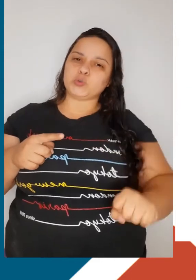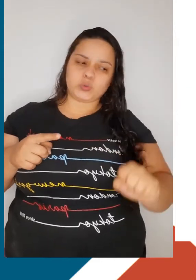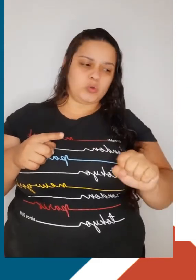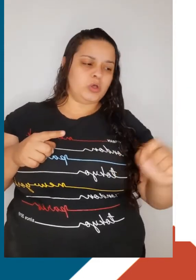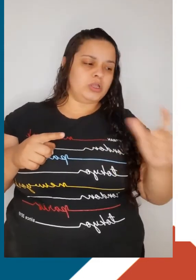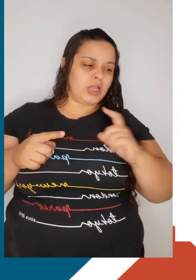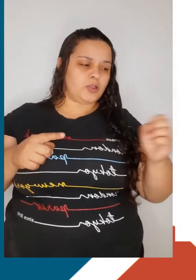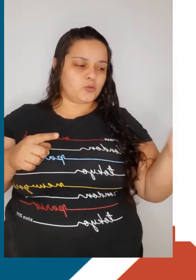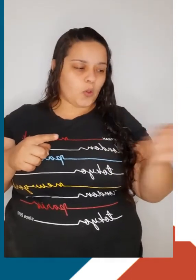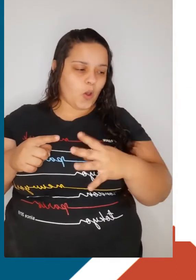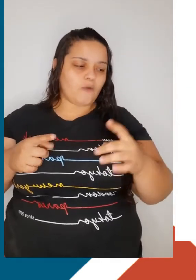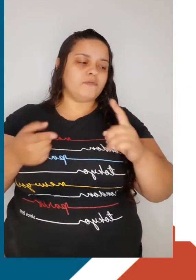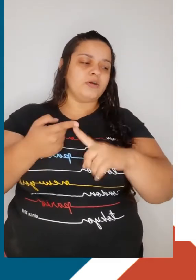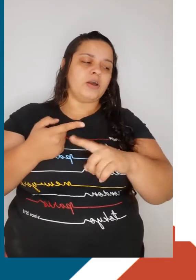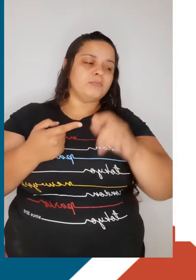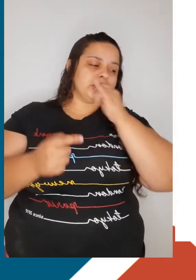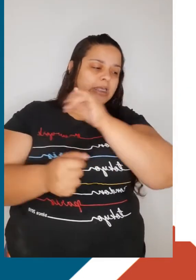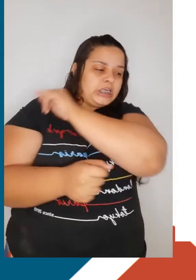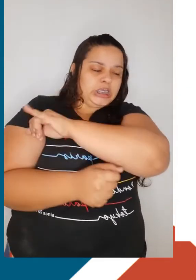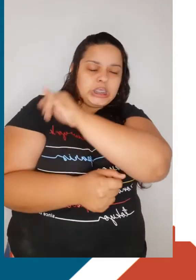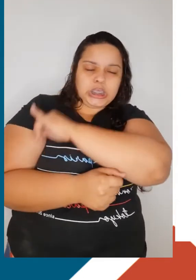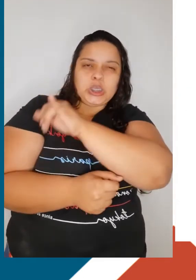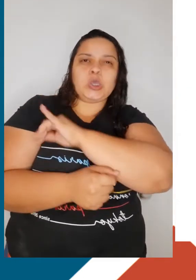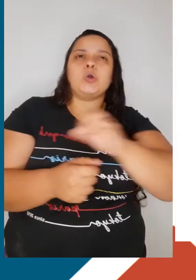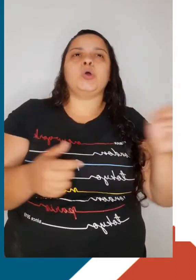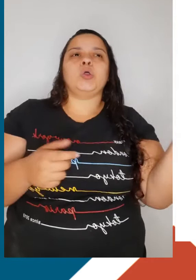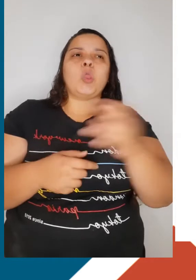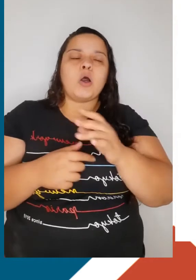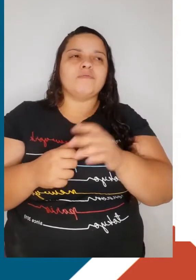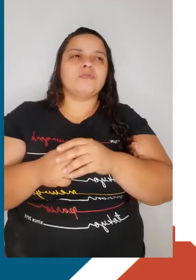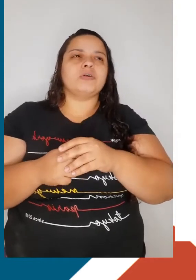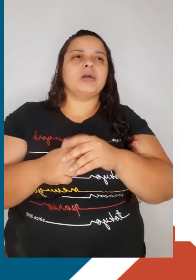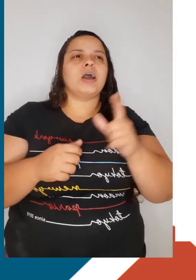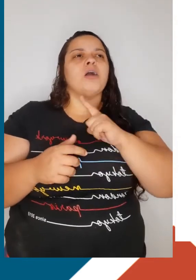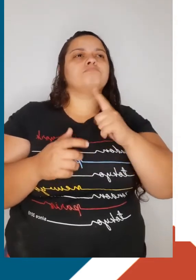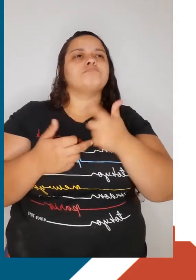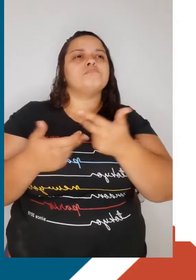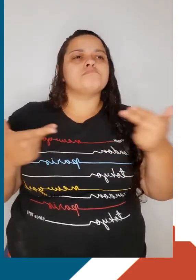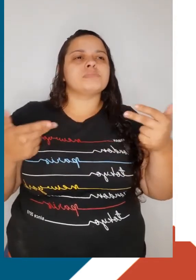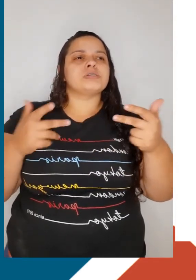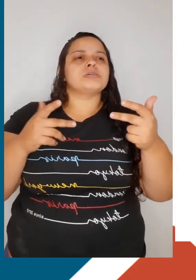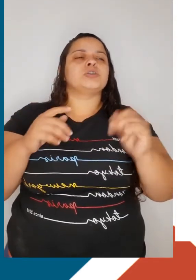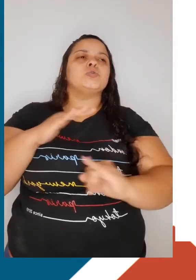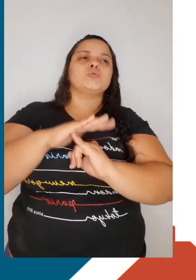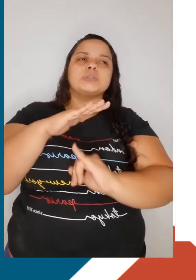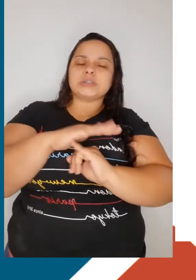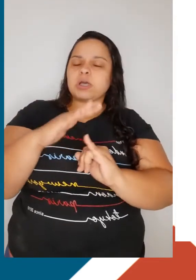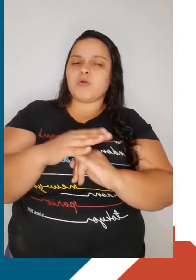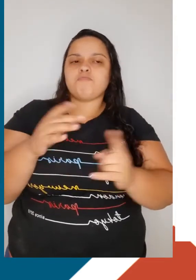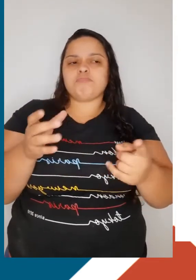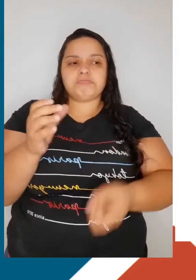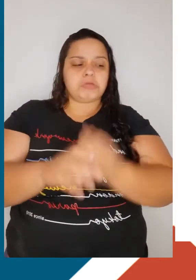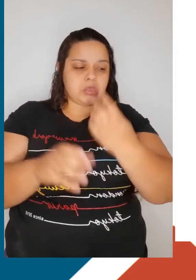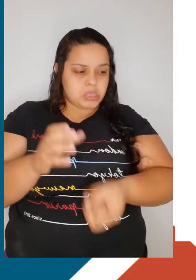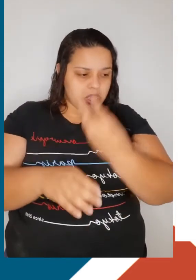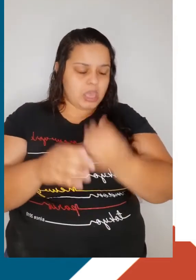do Centro-Sul. Novas instituições foram criadas na cidade do Rio de Janeiro para a administração central, agora que estava no Brasil, e também